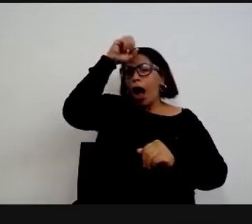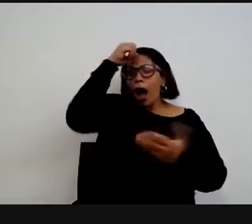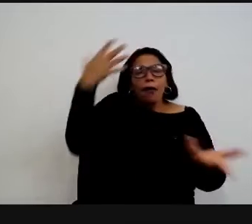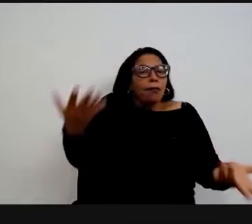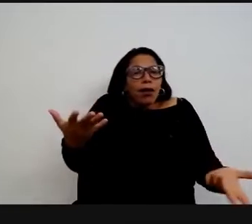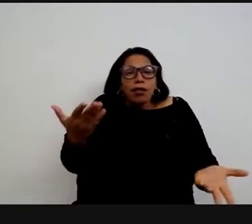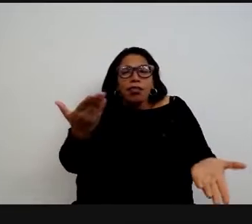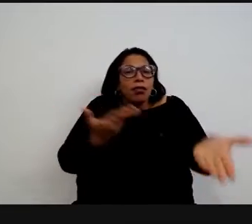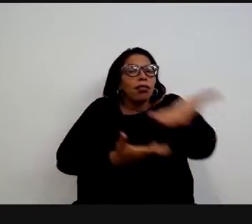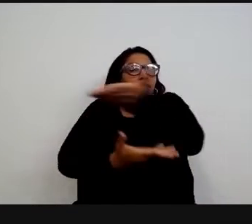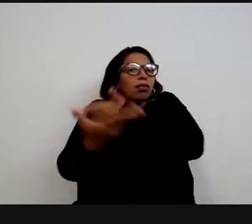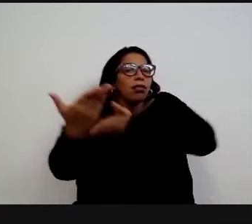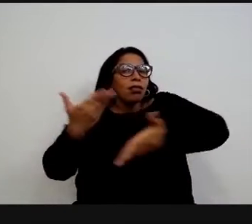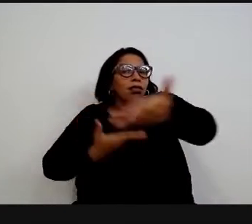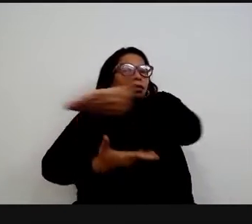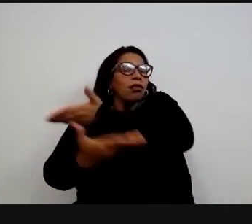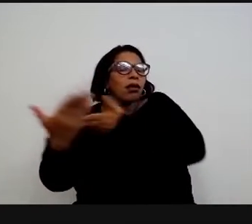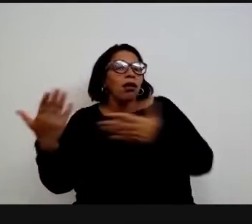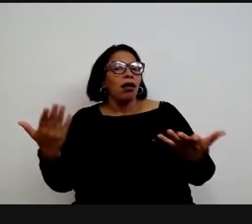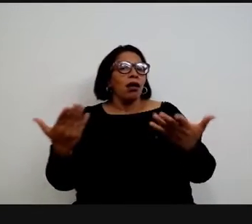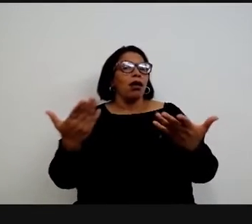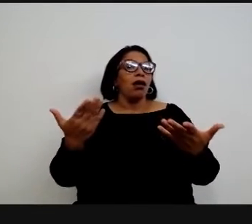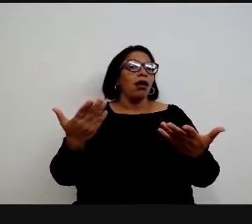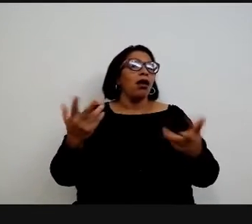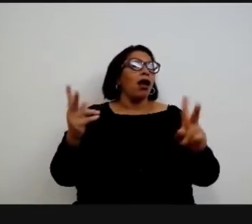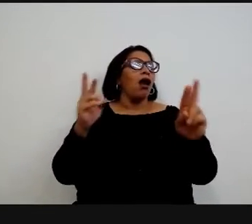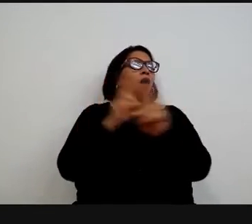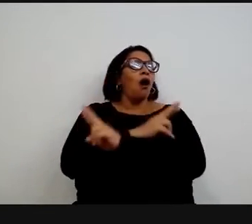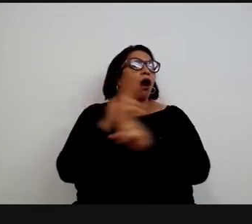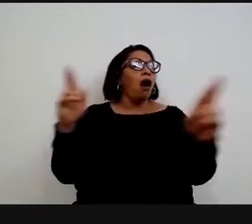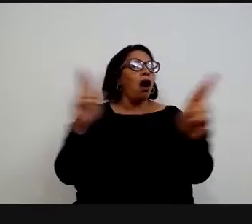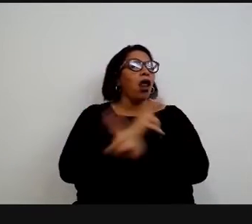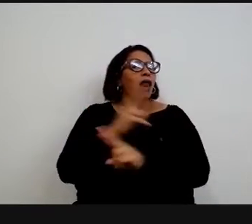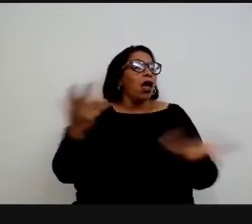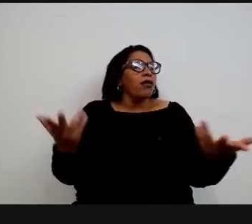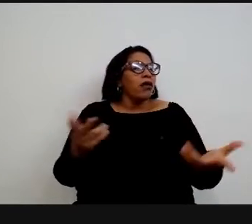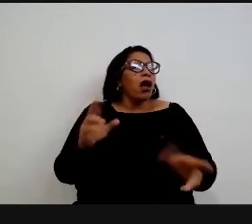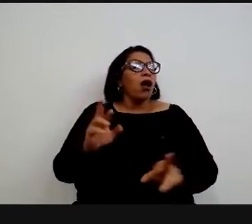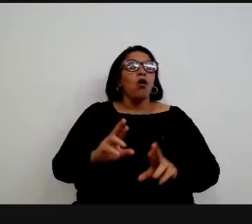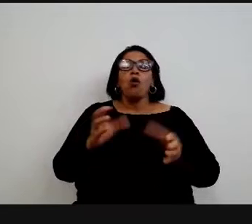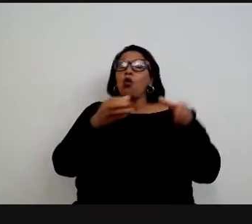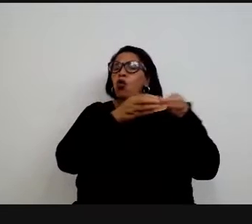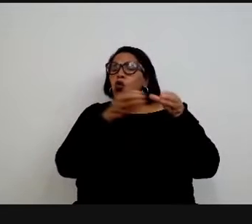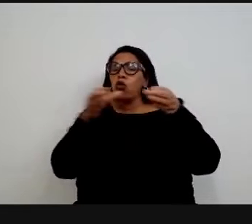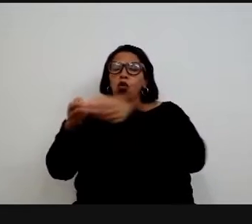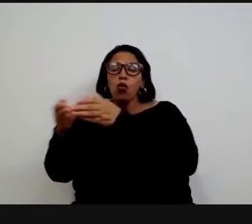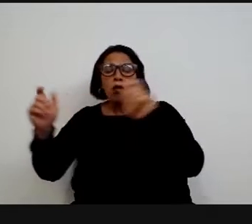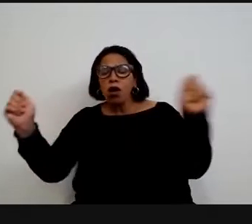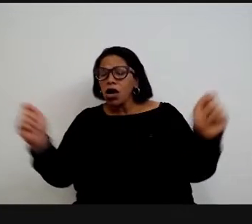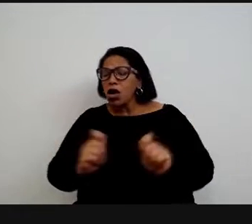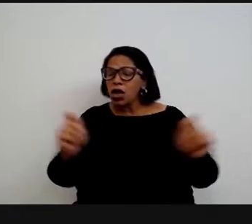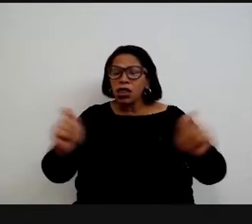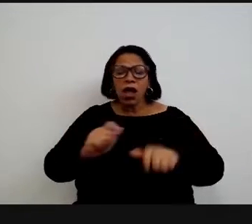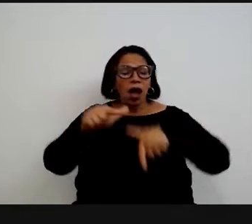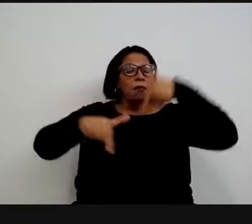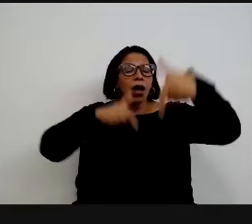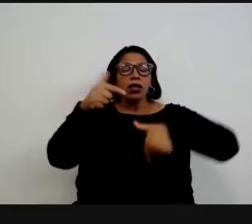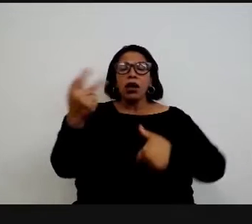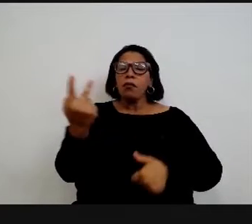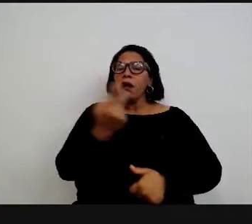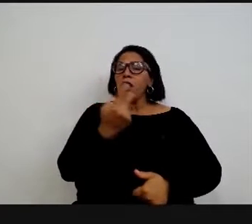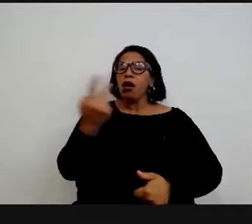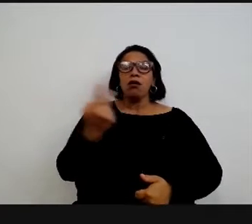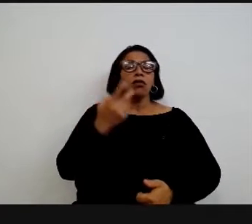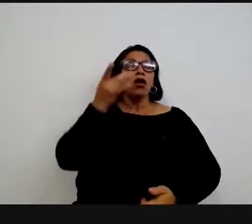a intersetorialidade, para o intercâmbio com o diferente, com equipes que têm competências completamente